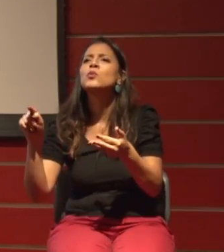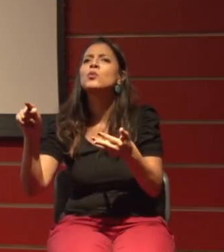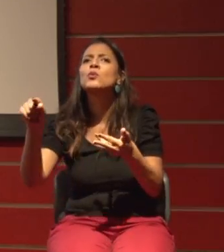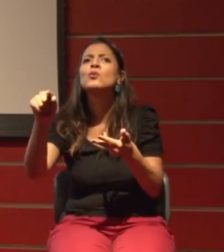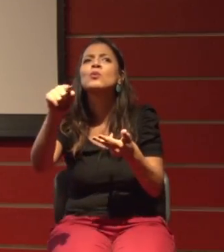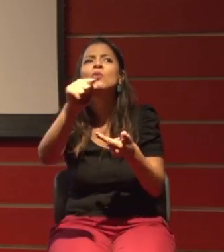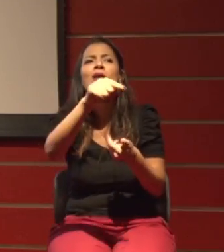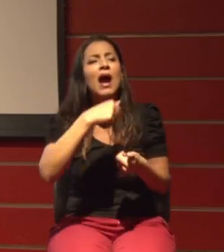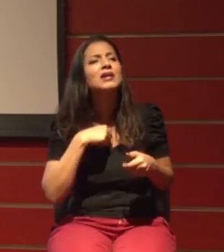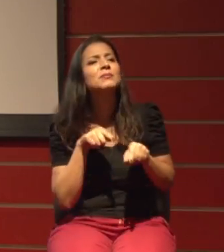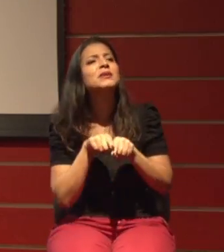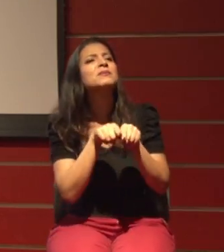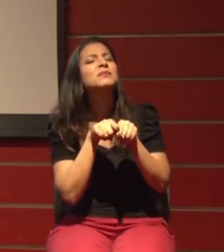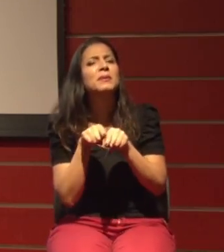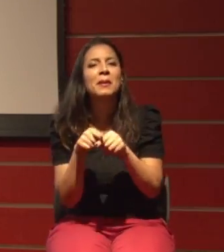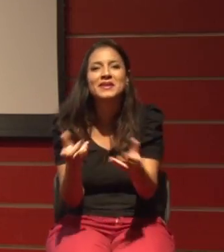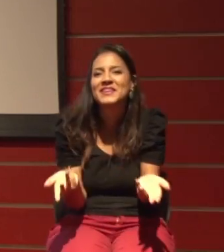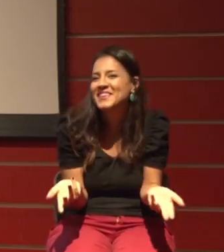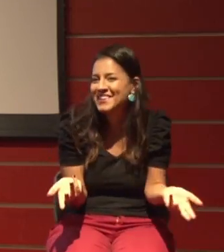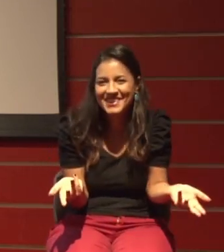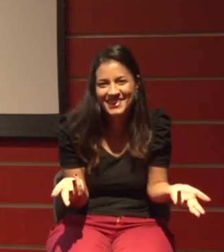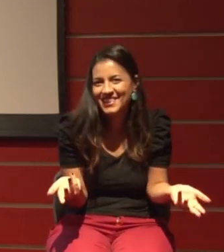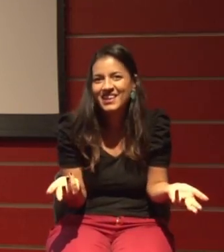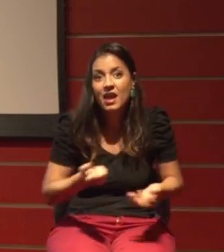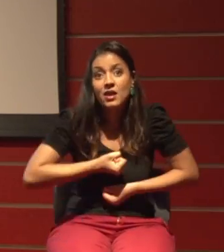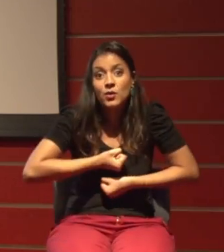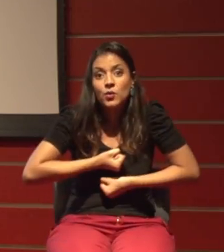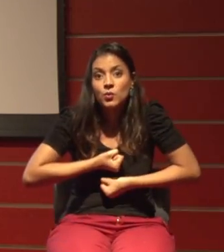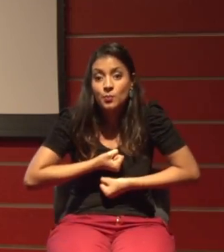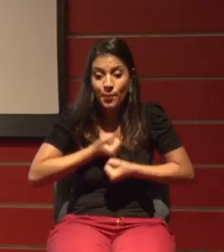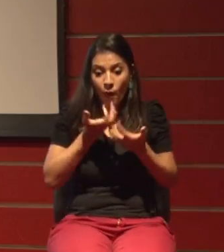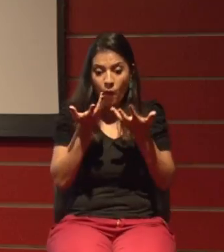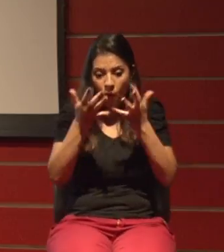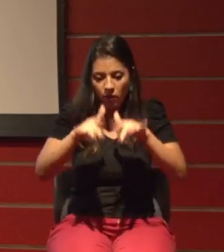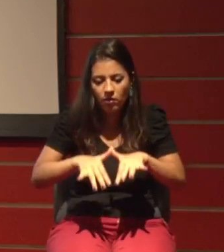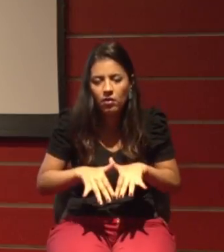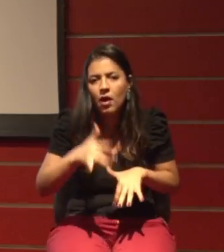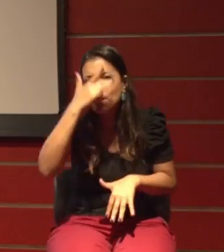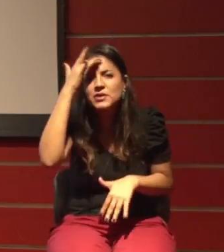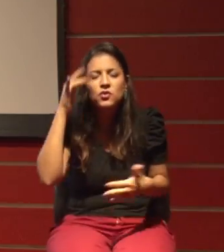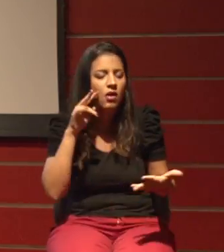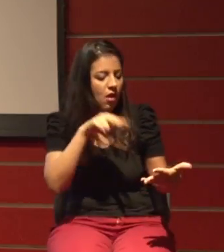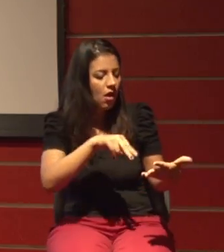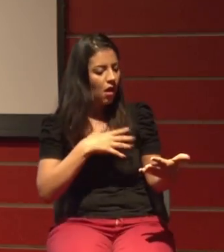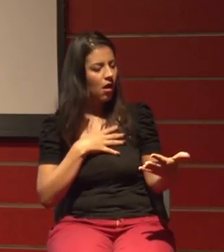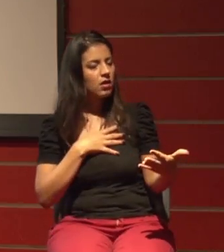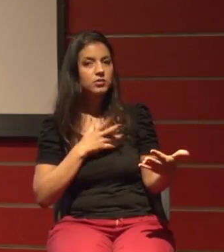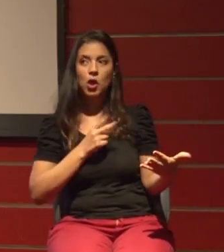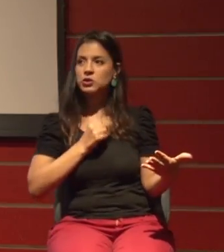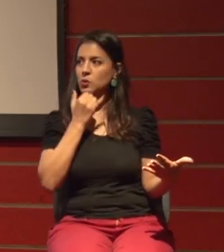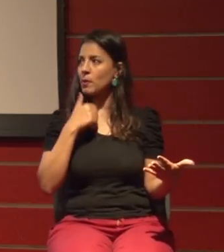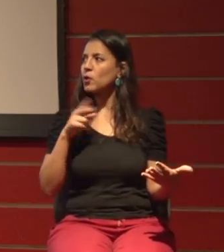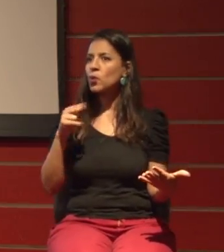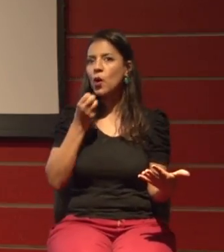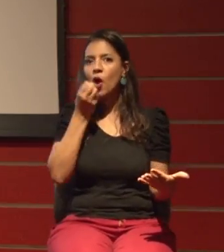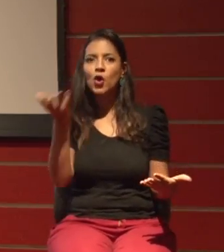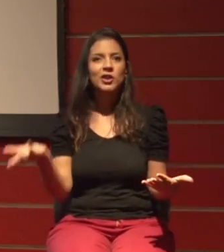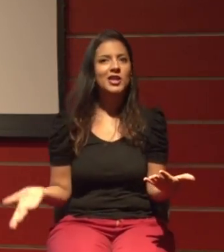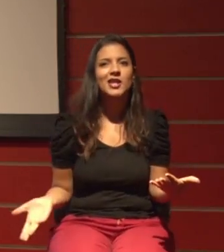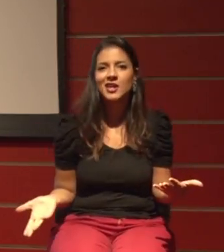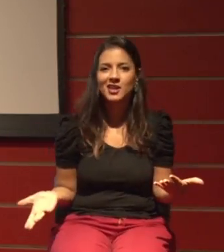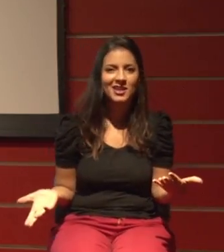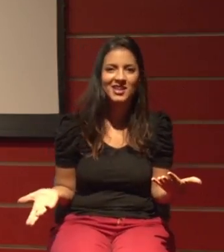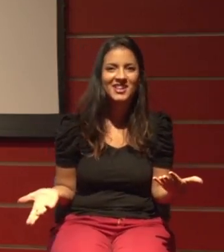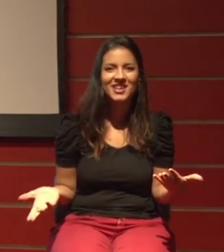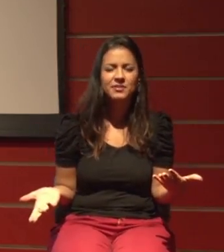se expor eu acho que que a gente fala com esse outro da pessoa que ela fala eu nunca contei isso para ninguém né e ao eu nunca contar isso